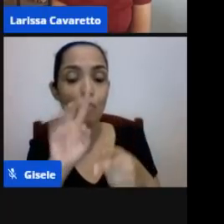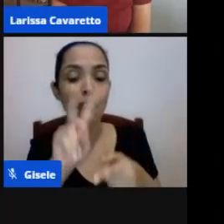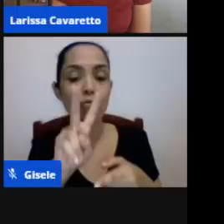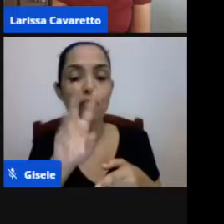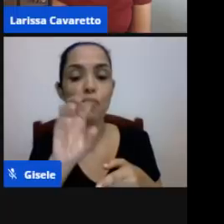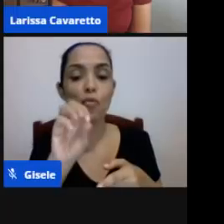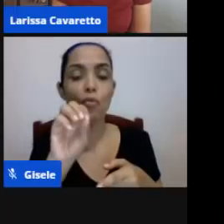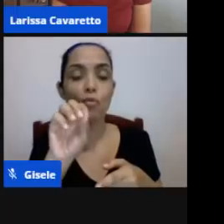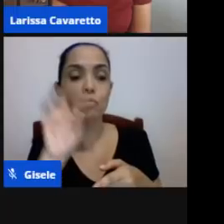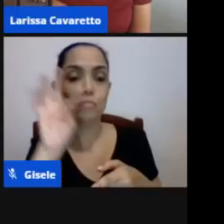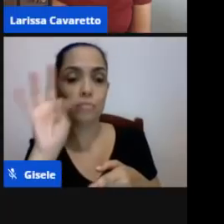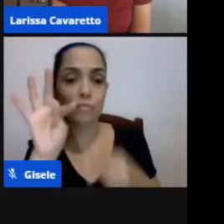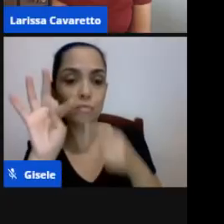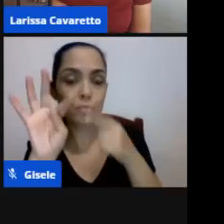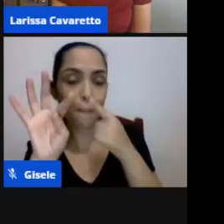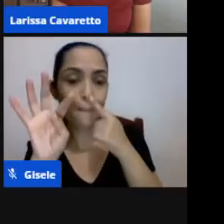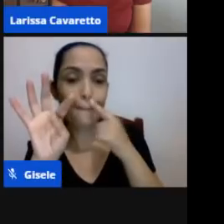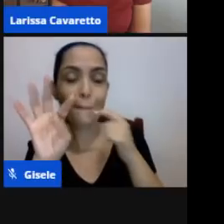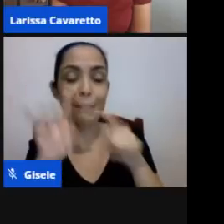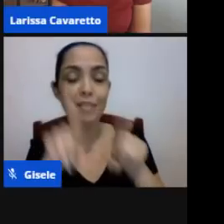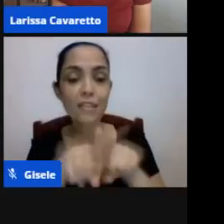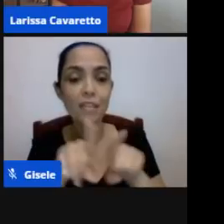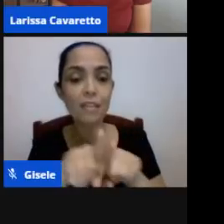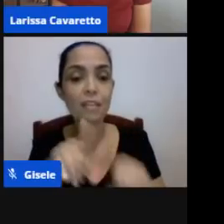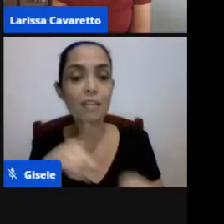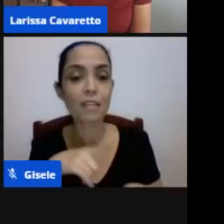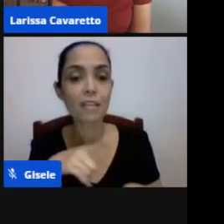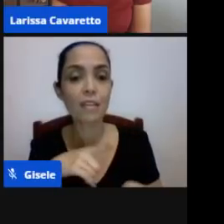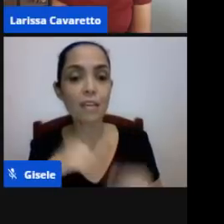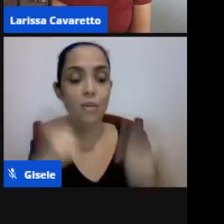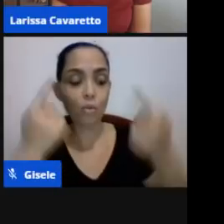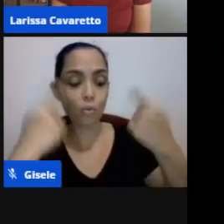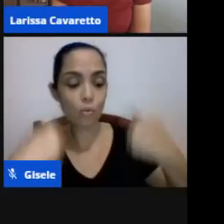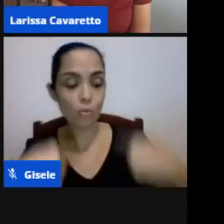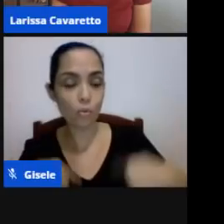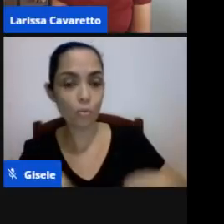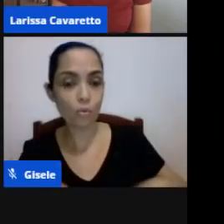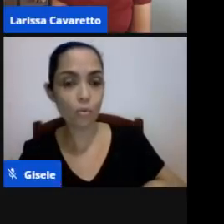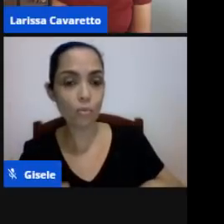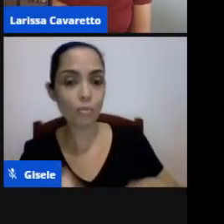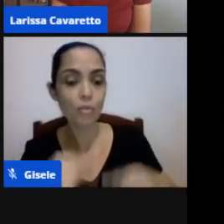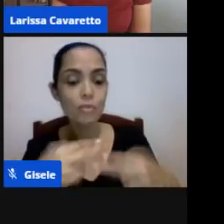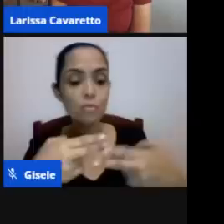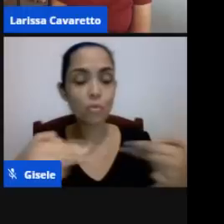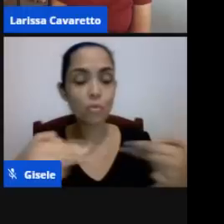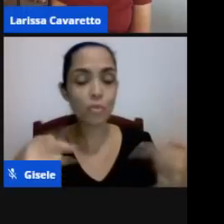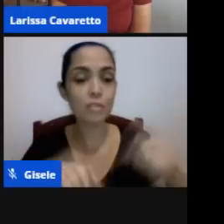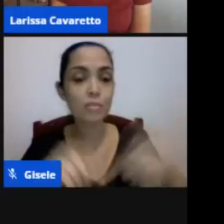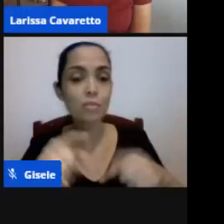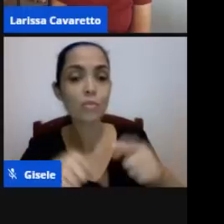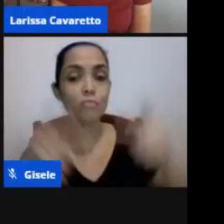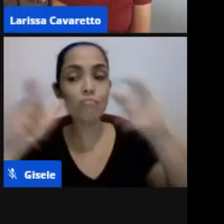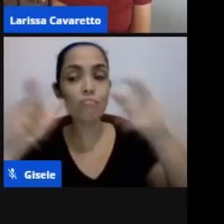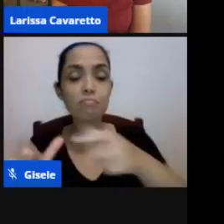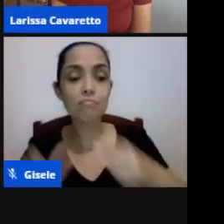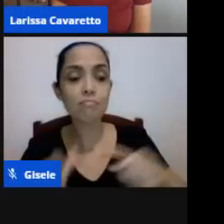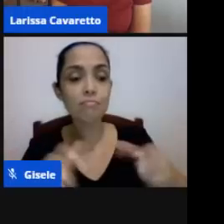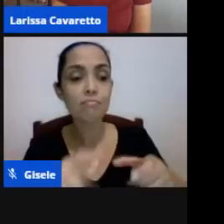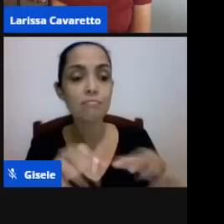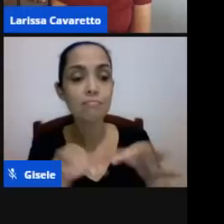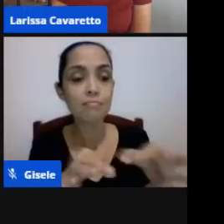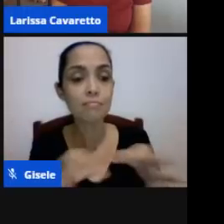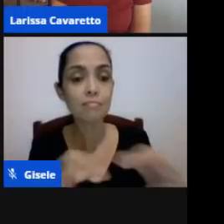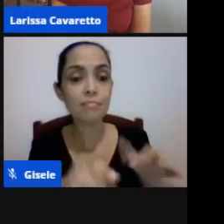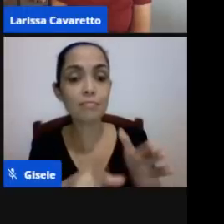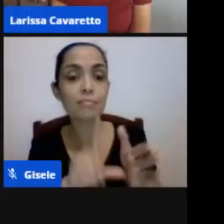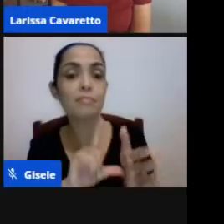de medir a temperatura corporal de objetos ou do ambiente. E para isso é necessário selecionar o que você quer medir. No caso, a gente